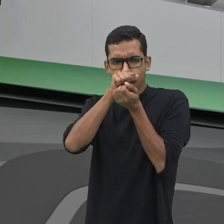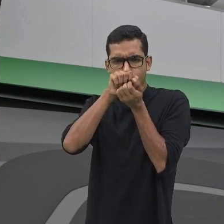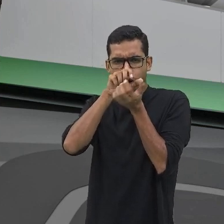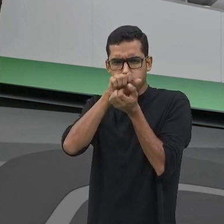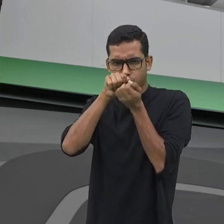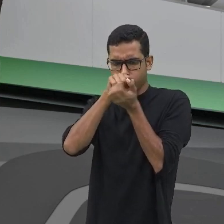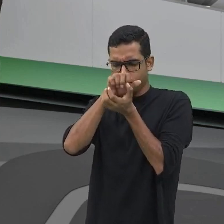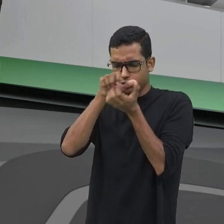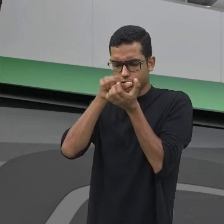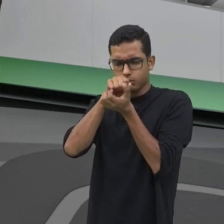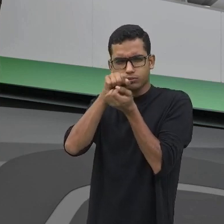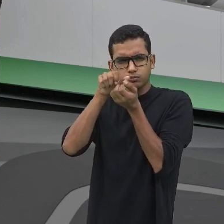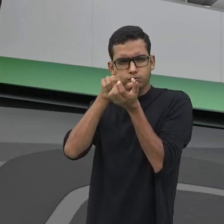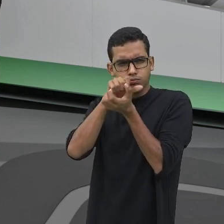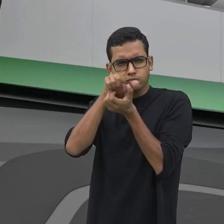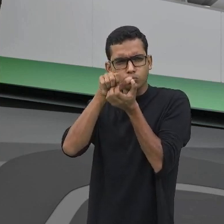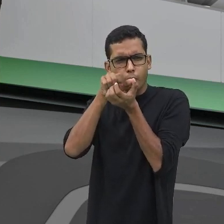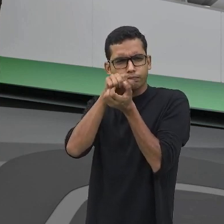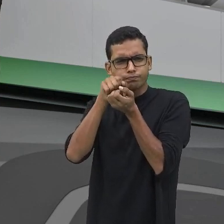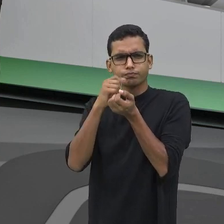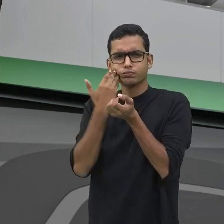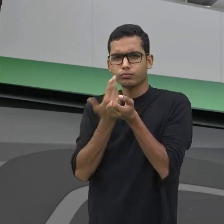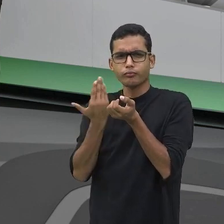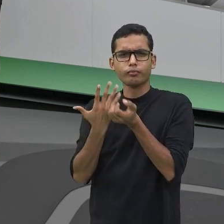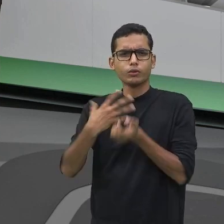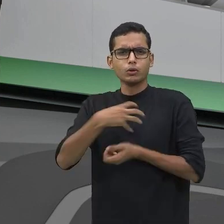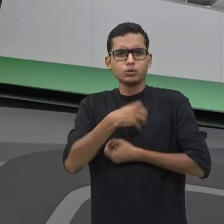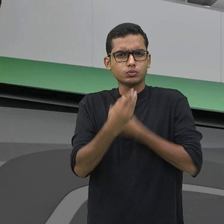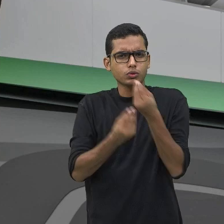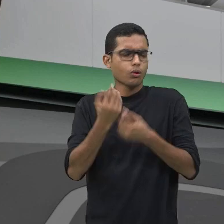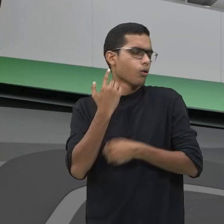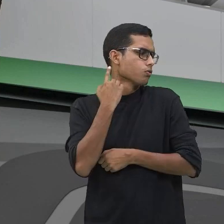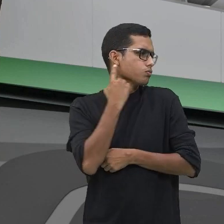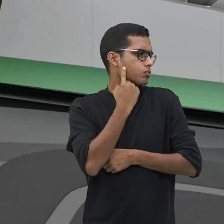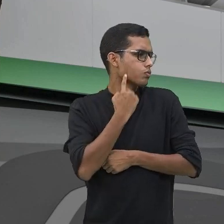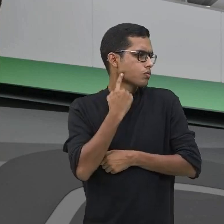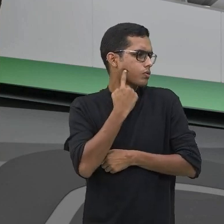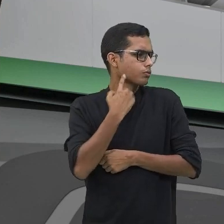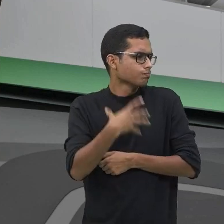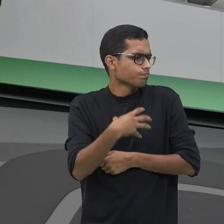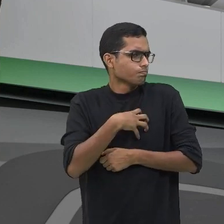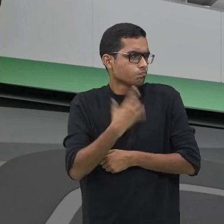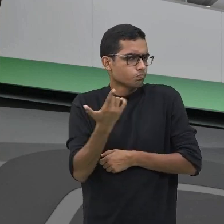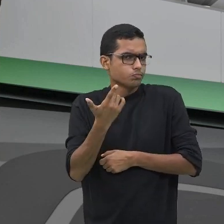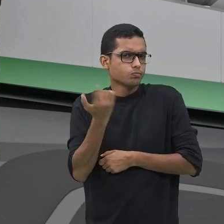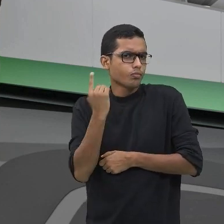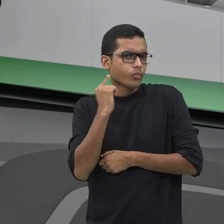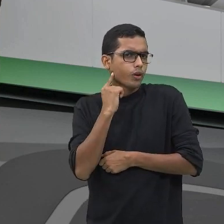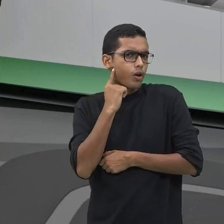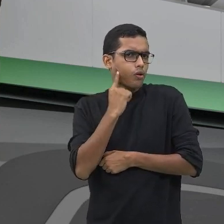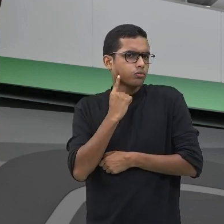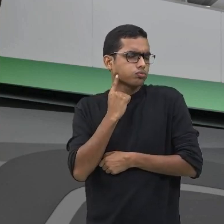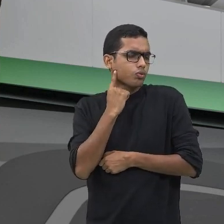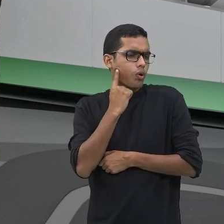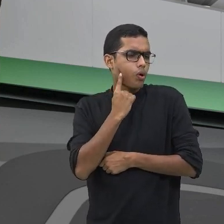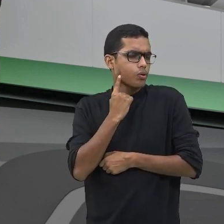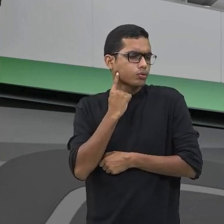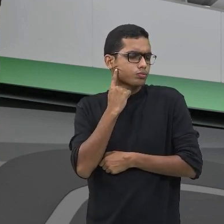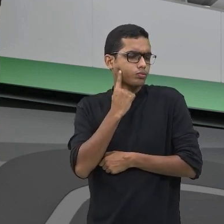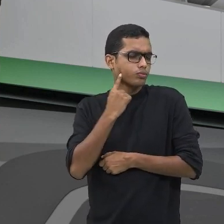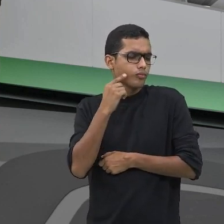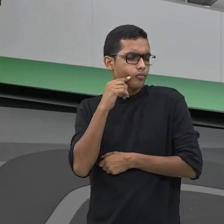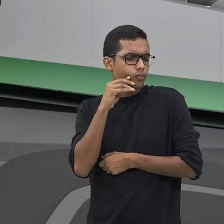Esse canalzinho, você sente ele aqui atrás. Aqui atrás você sente esse canalzinho, vai sair uma saliva. A